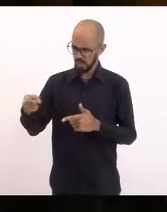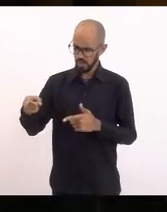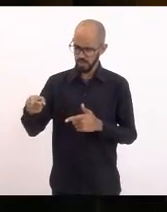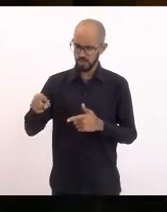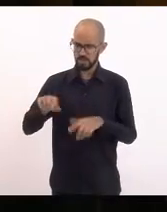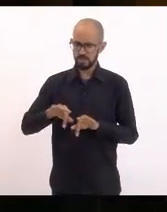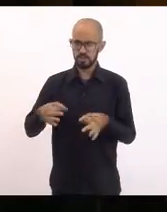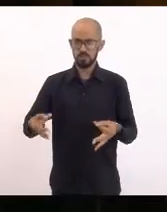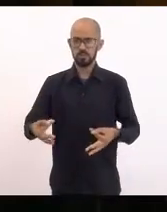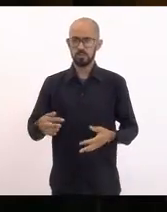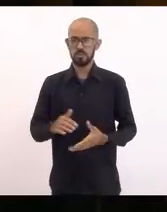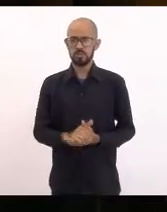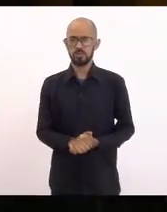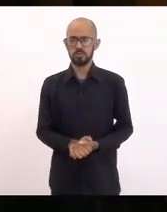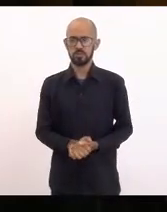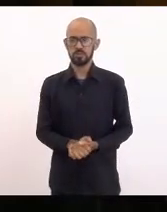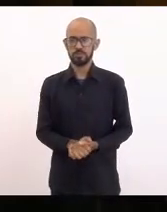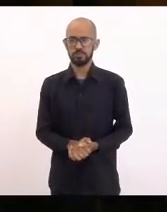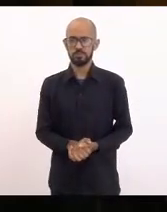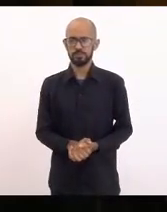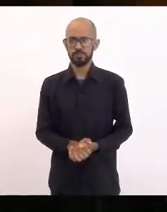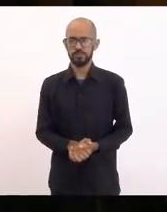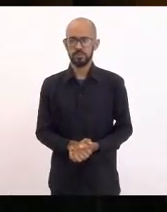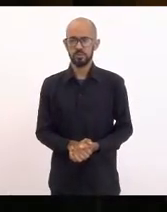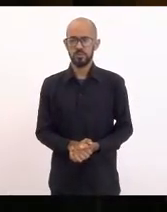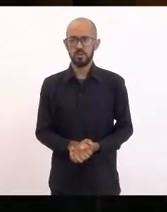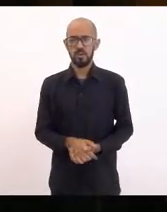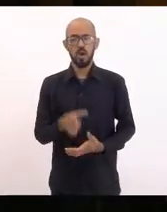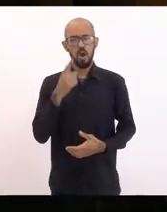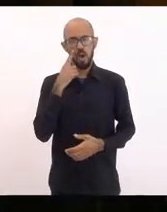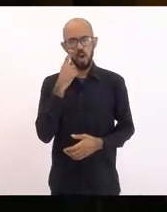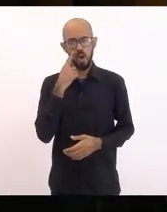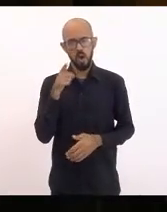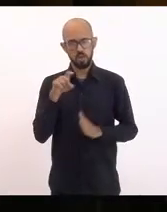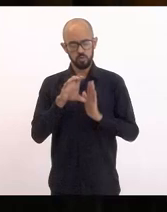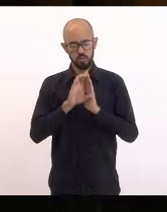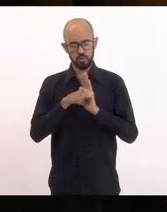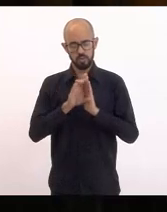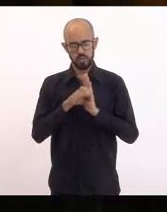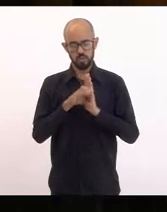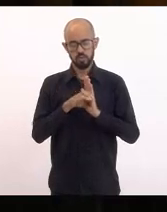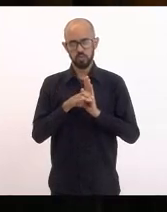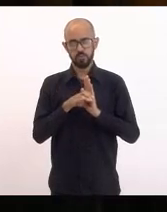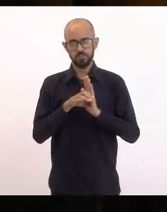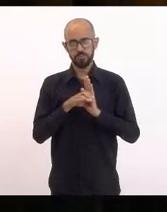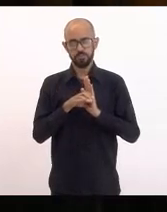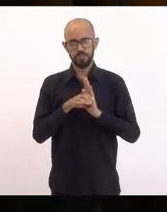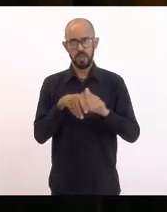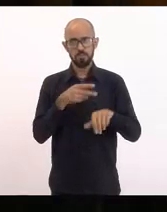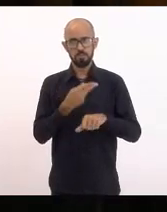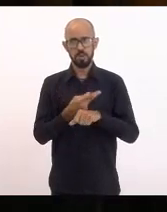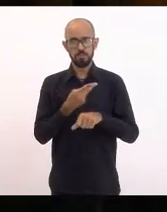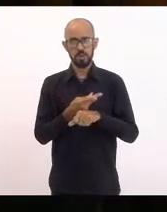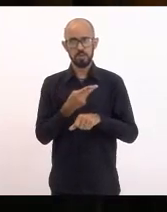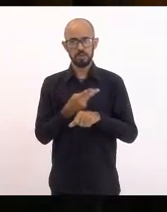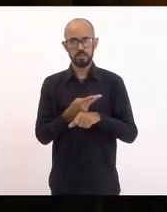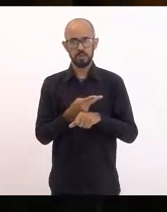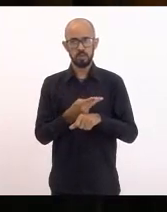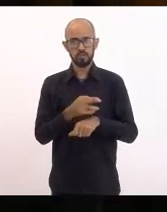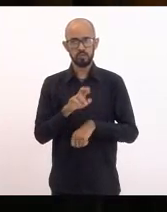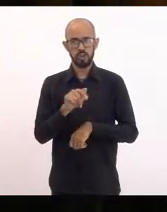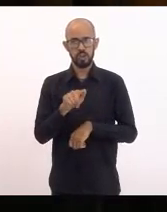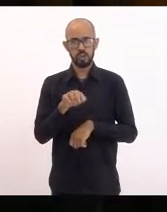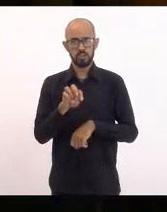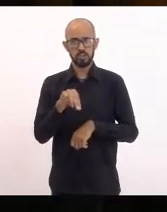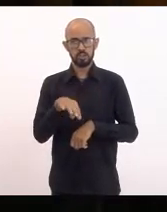simples. É muito simples. Olha o conceito. A gratificação de regime especial de